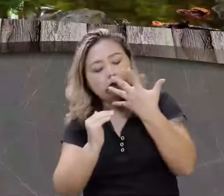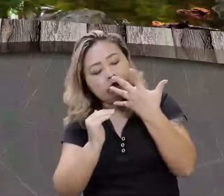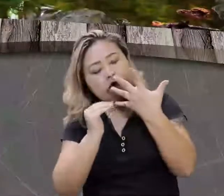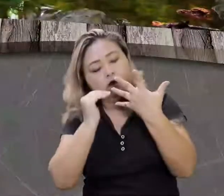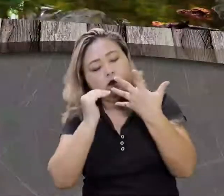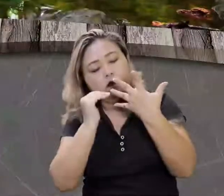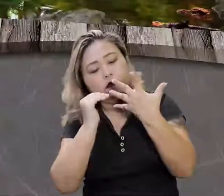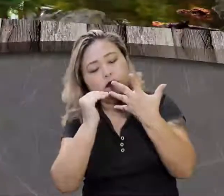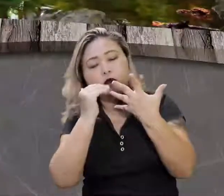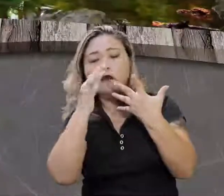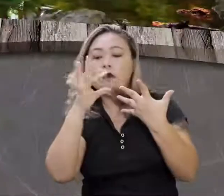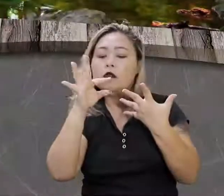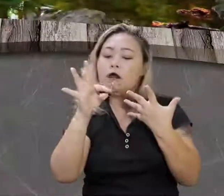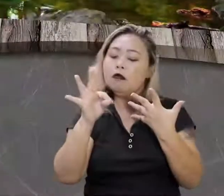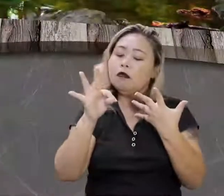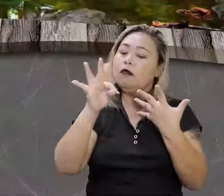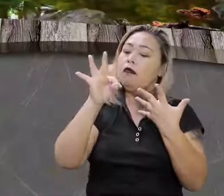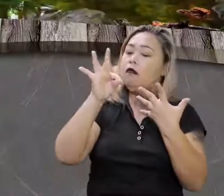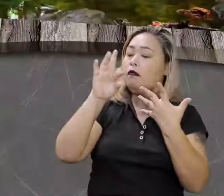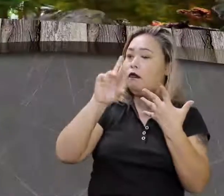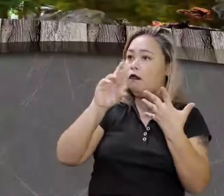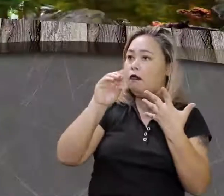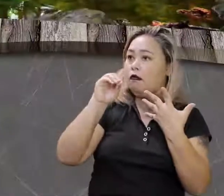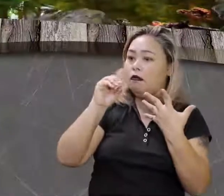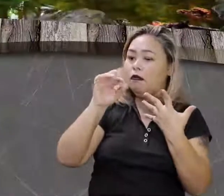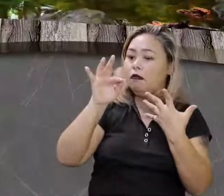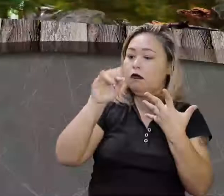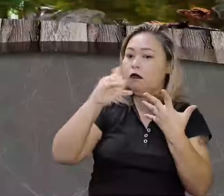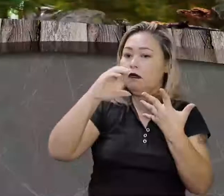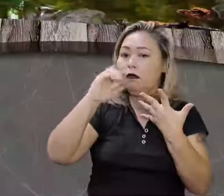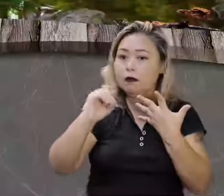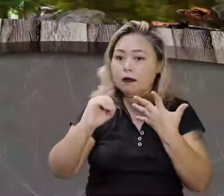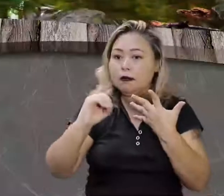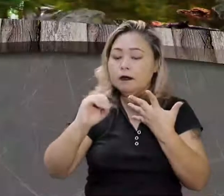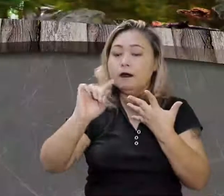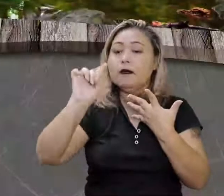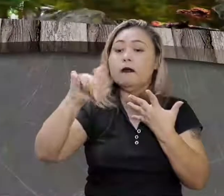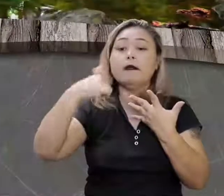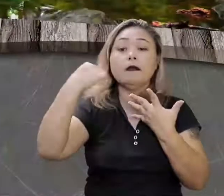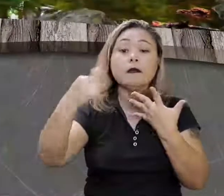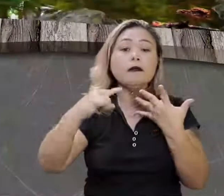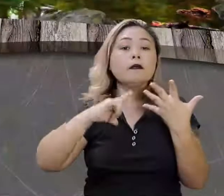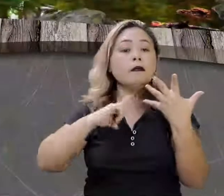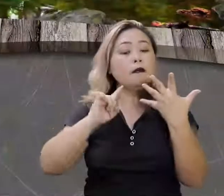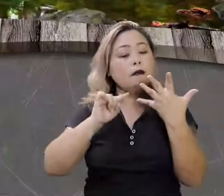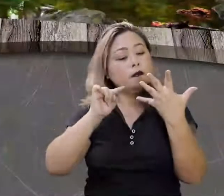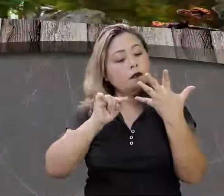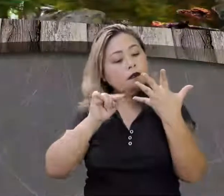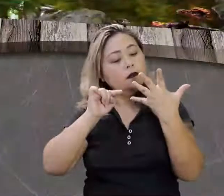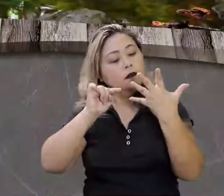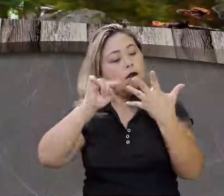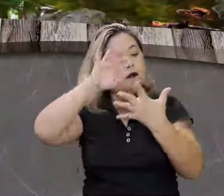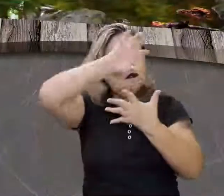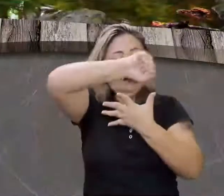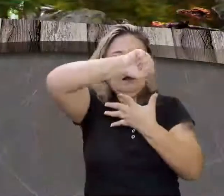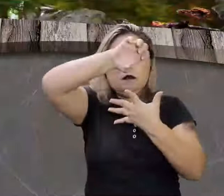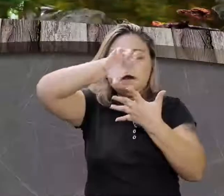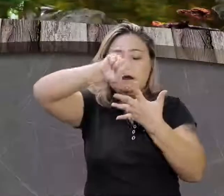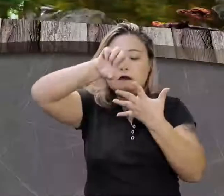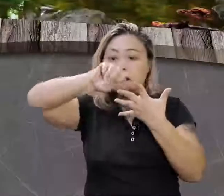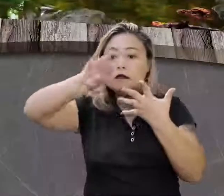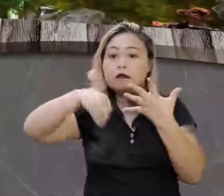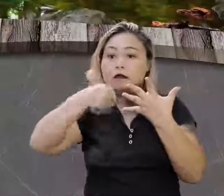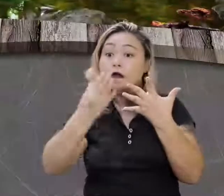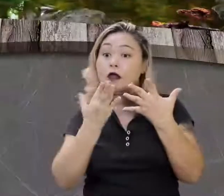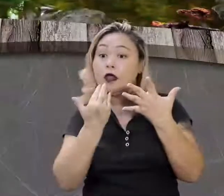nível trófico, tá bom? Então, para eu ter uma cadeia alimentar, eu tenho que ter um organismo servindo de alimento